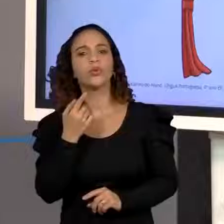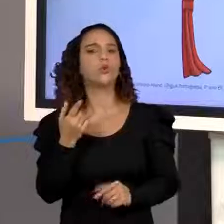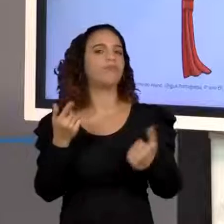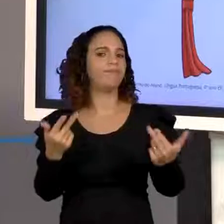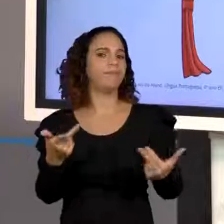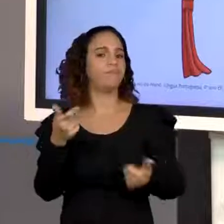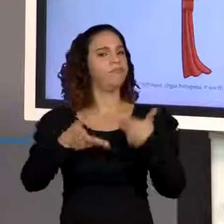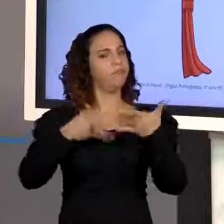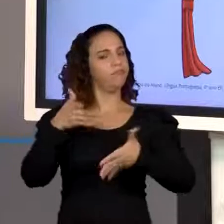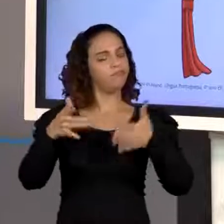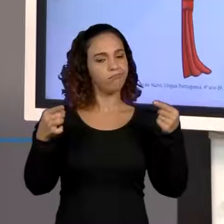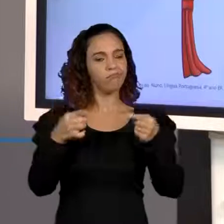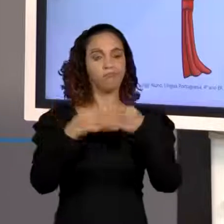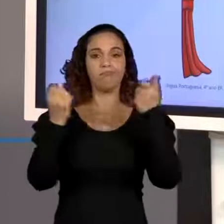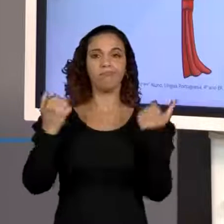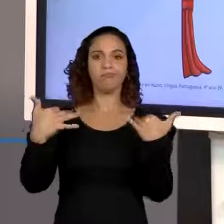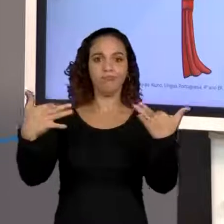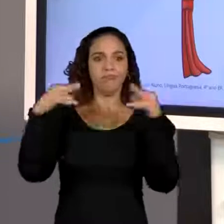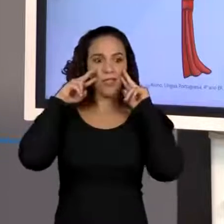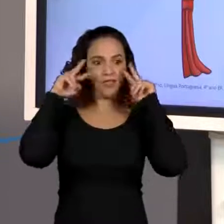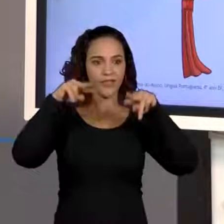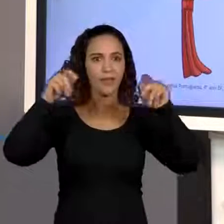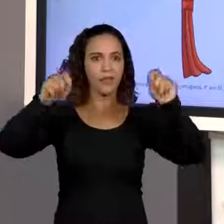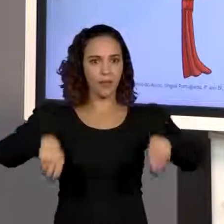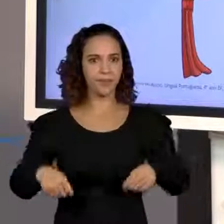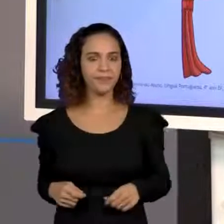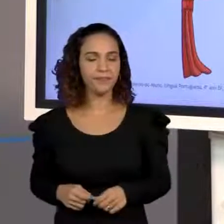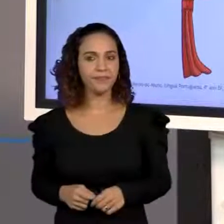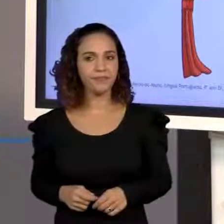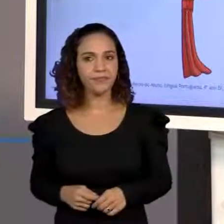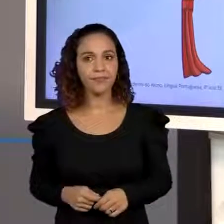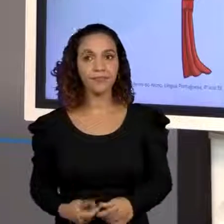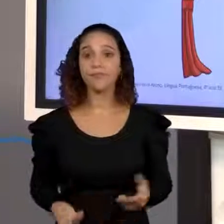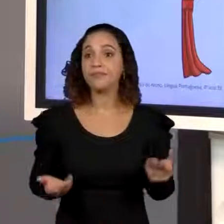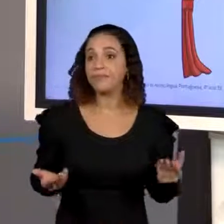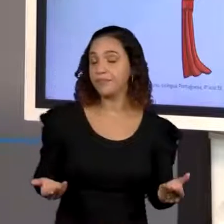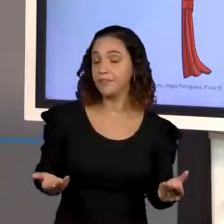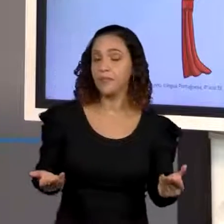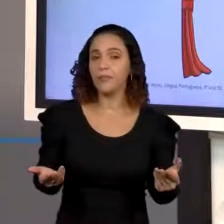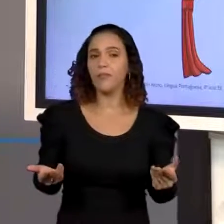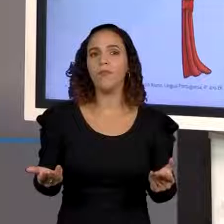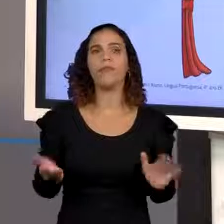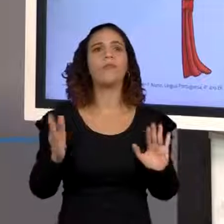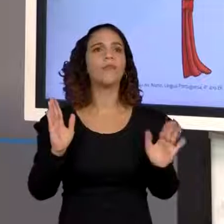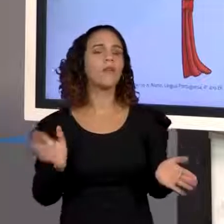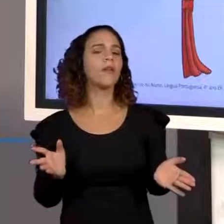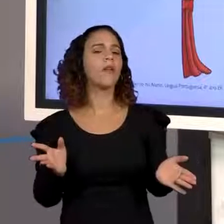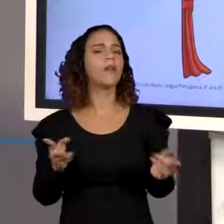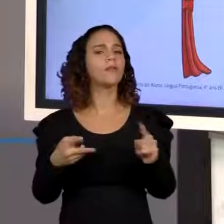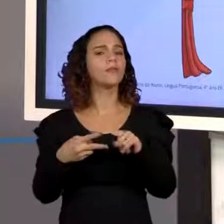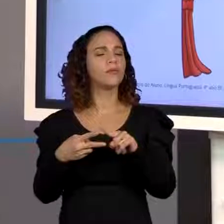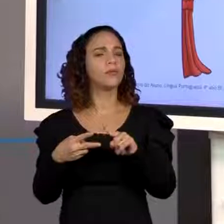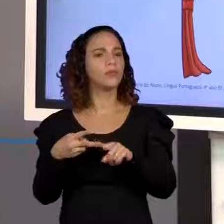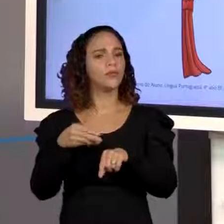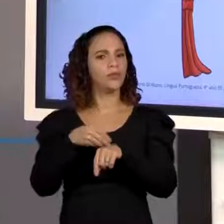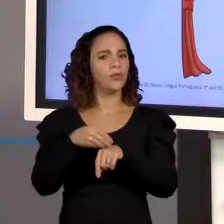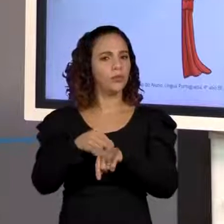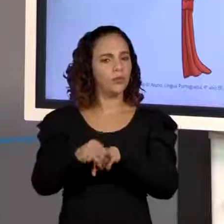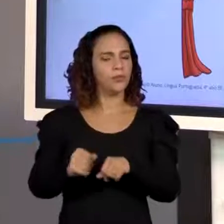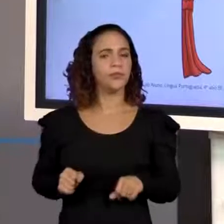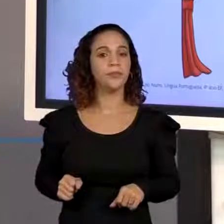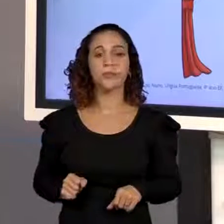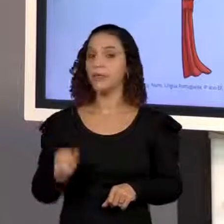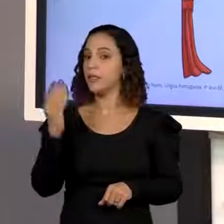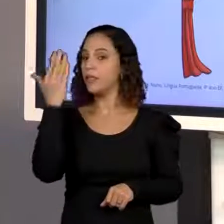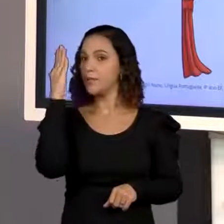falando. Tá? Então, pensa nisso. Professor, deu duas dicas aí. Fazer em frente